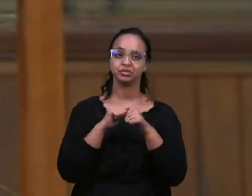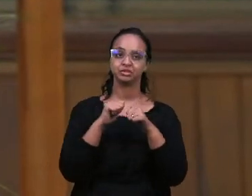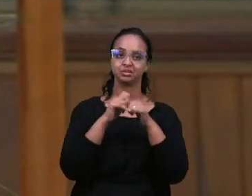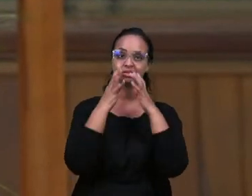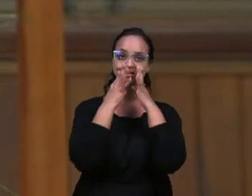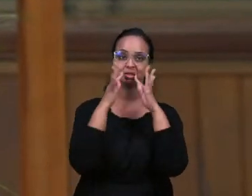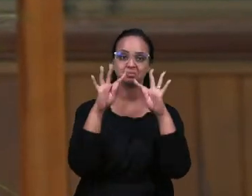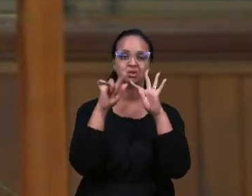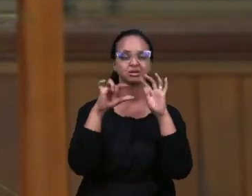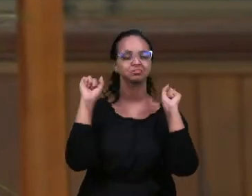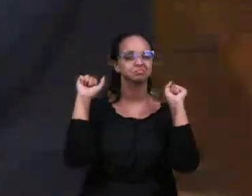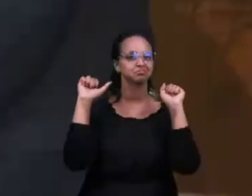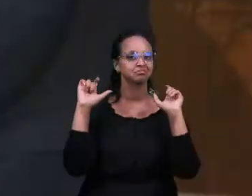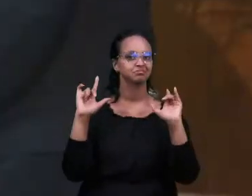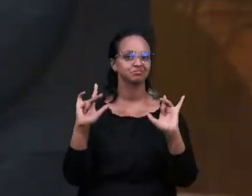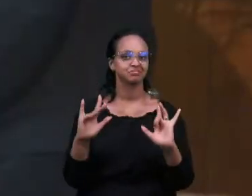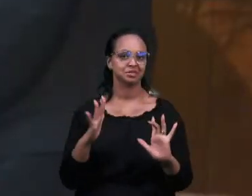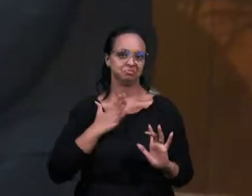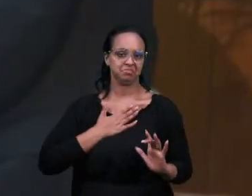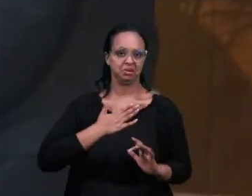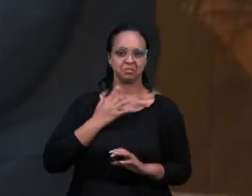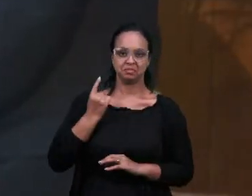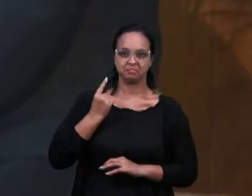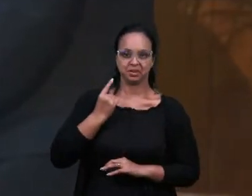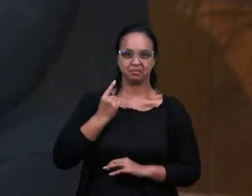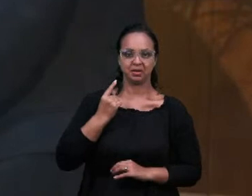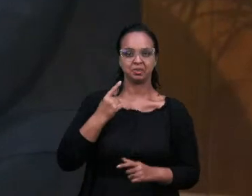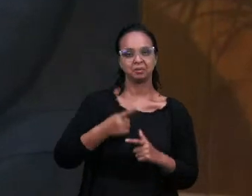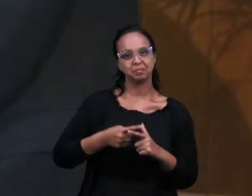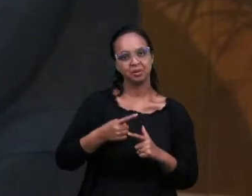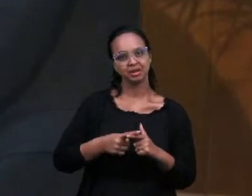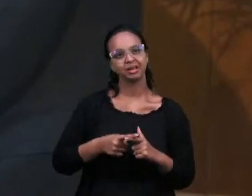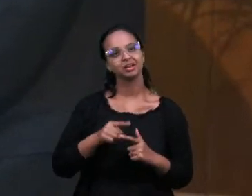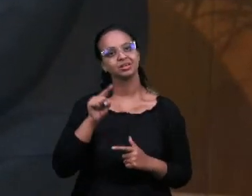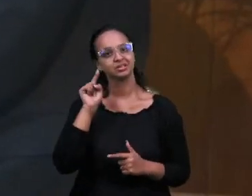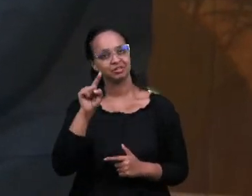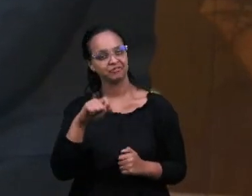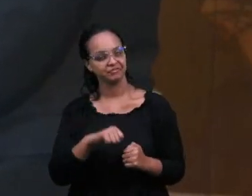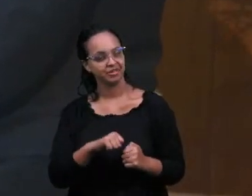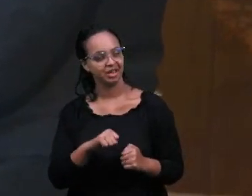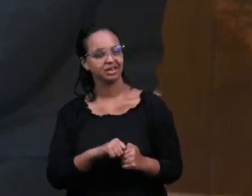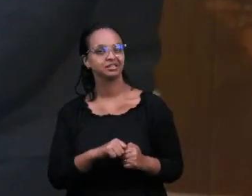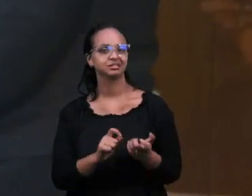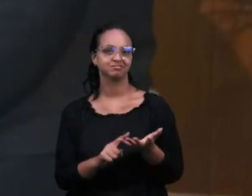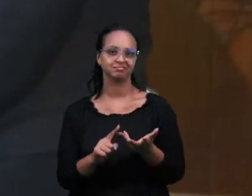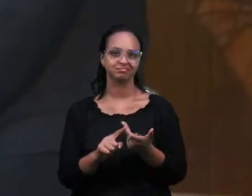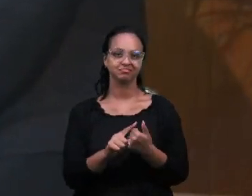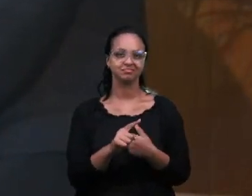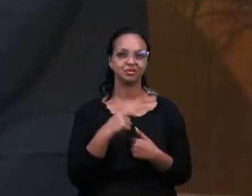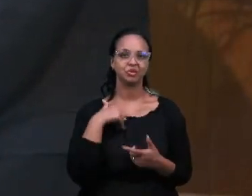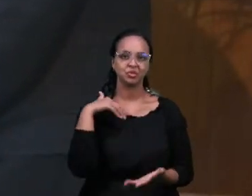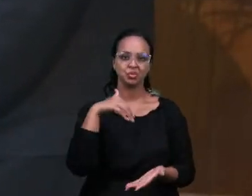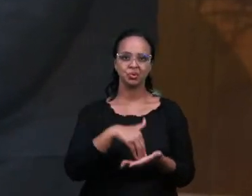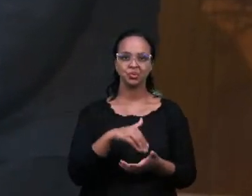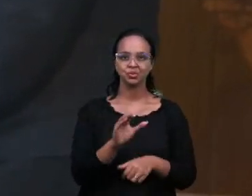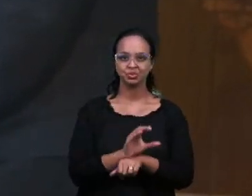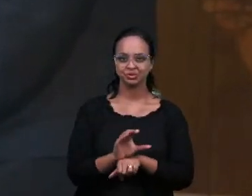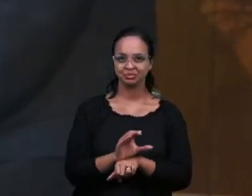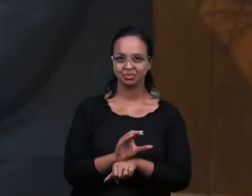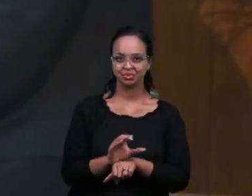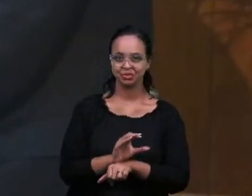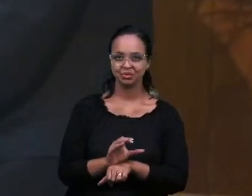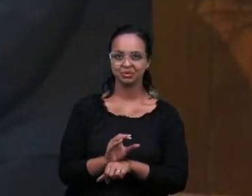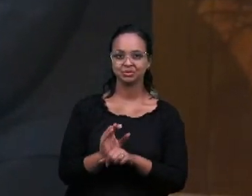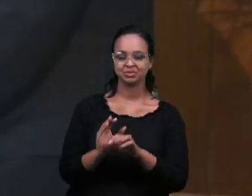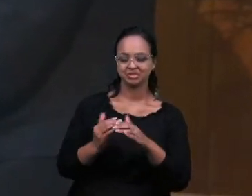bênção para mim primeiramente, pela ocasião que o Senhor fez aquilo, glória a Deus, por eu estar no último curso da carreira, finalizando